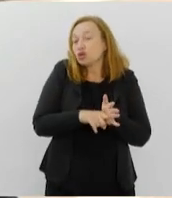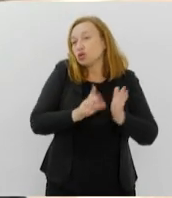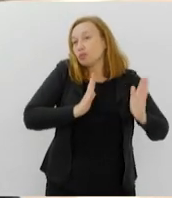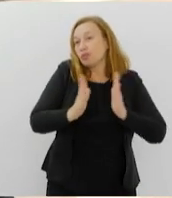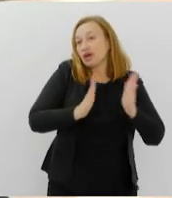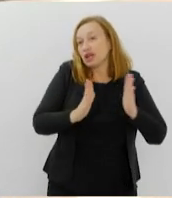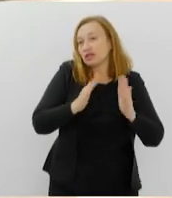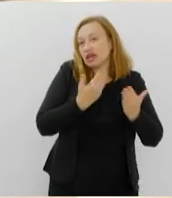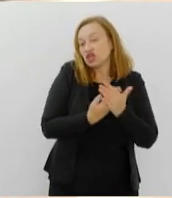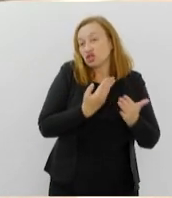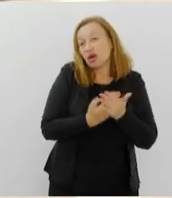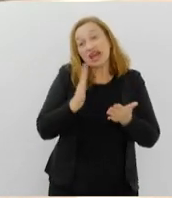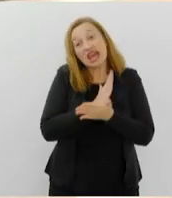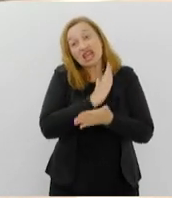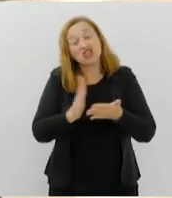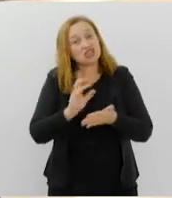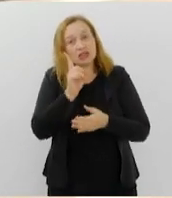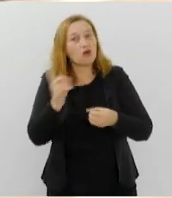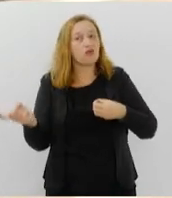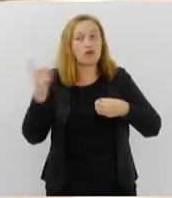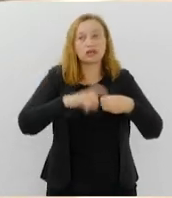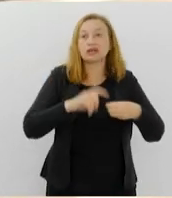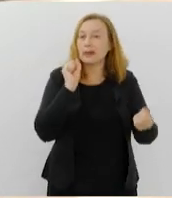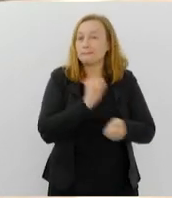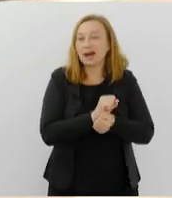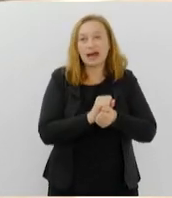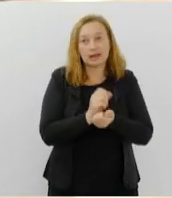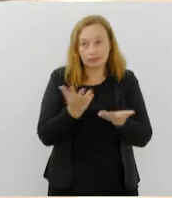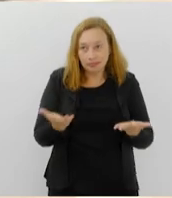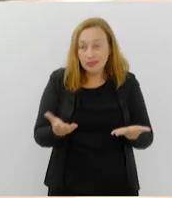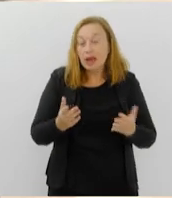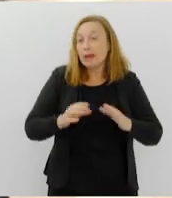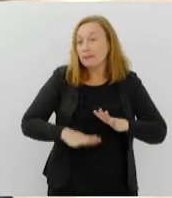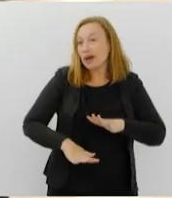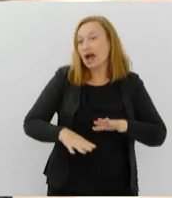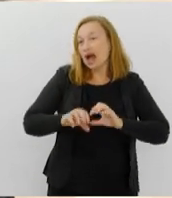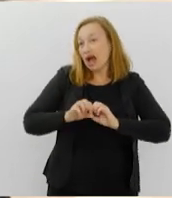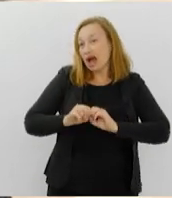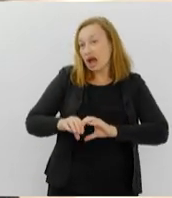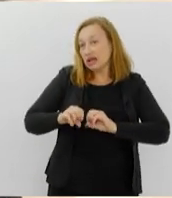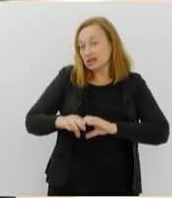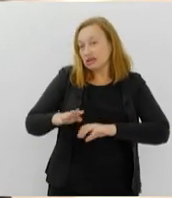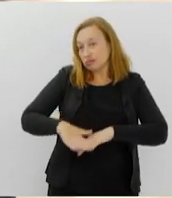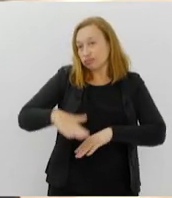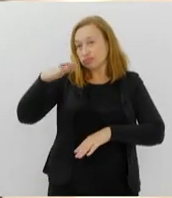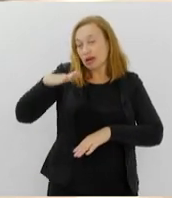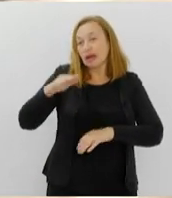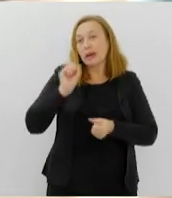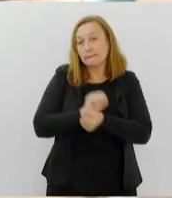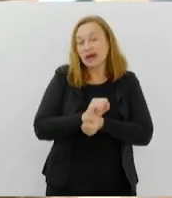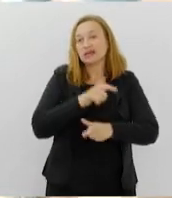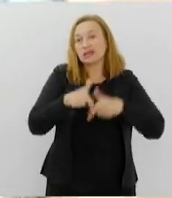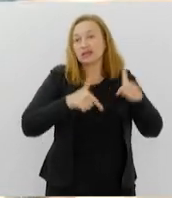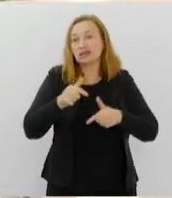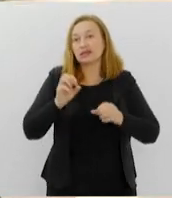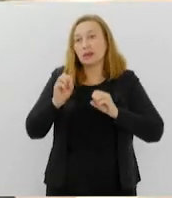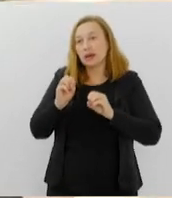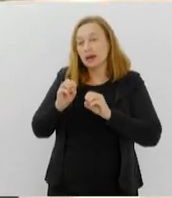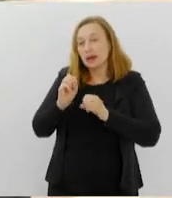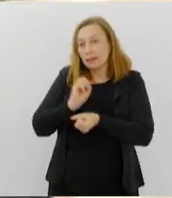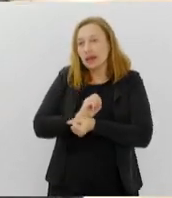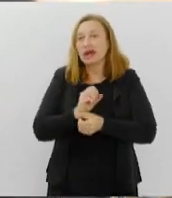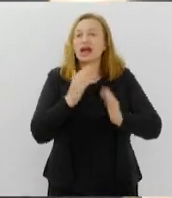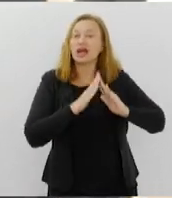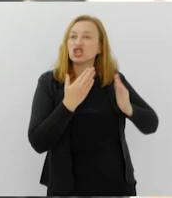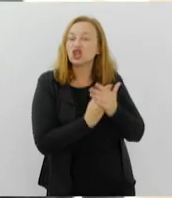vezes, nem voltando mais. E aí, paralisa de vez para a criação dos filhos, paralisa o trabalho e paralisa a escola. Quando a gente